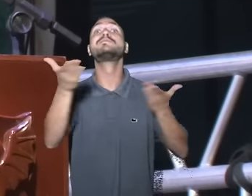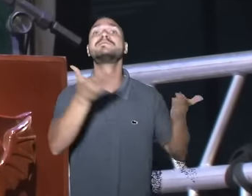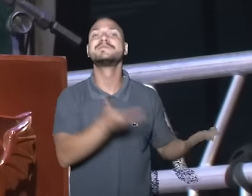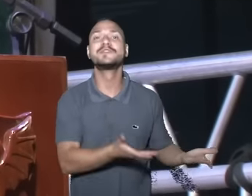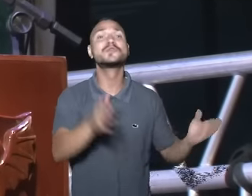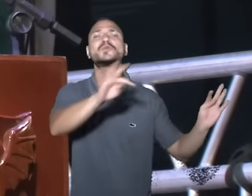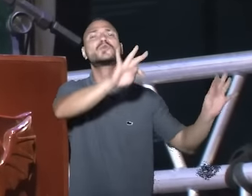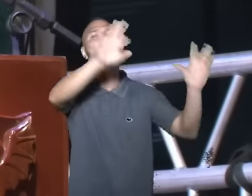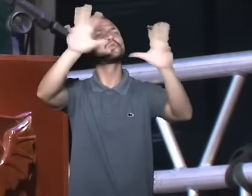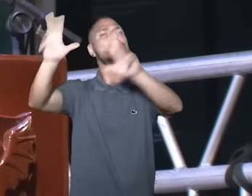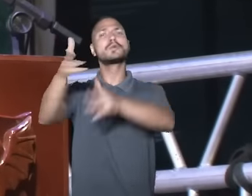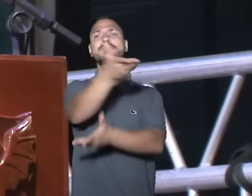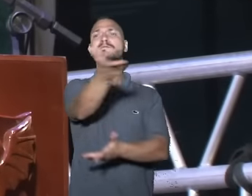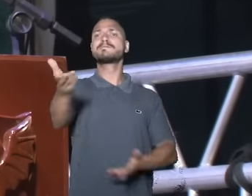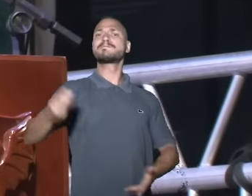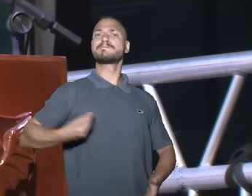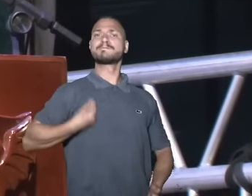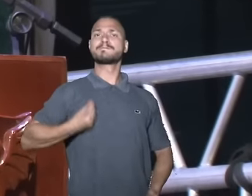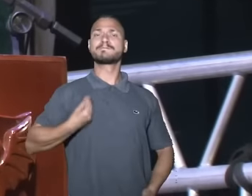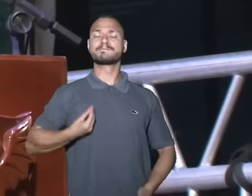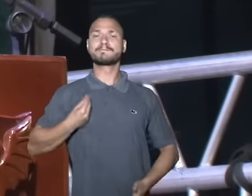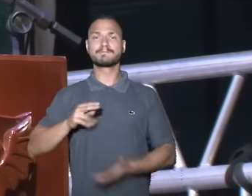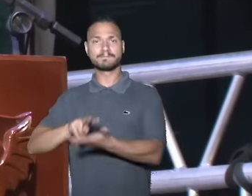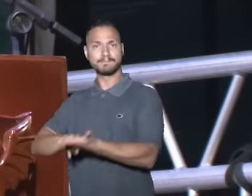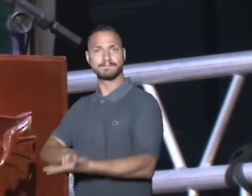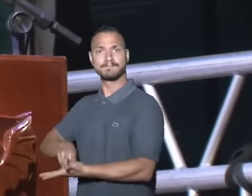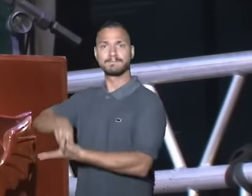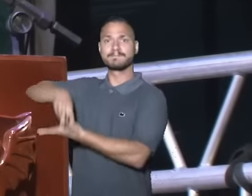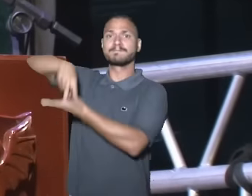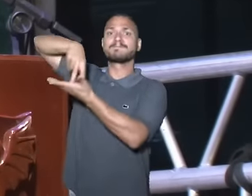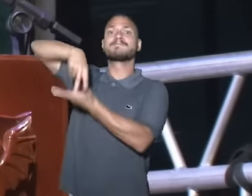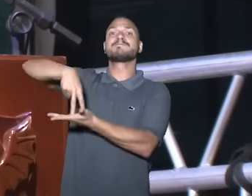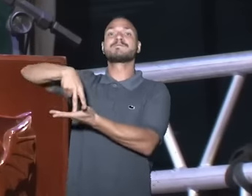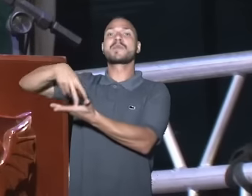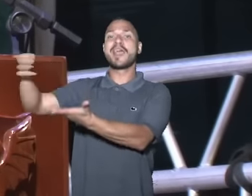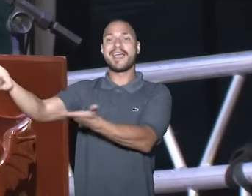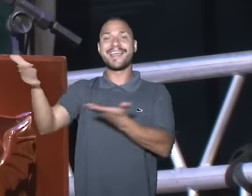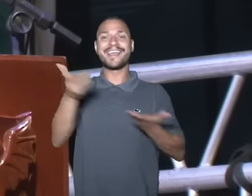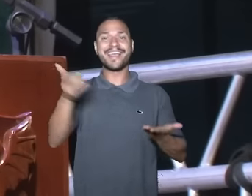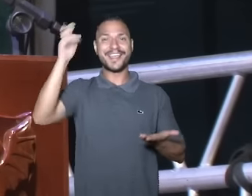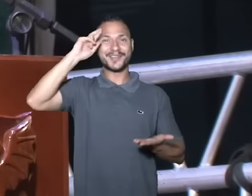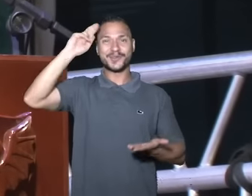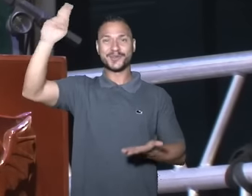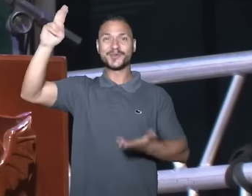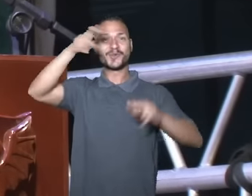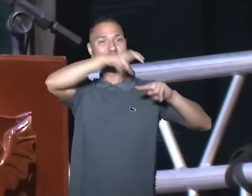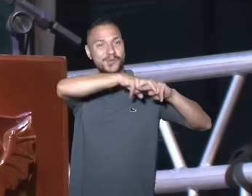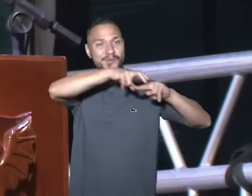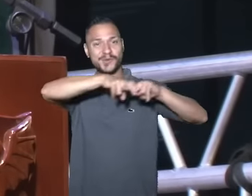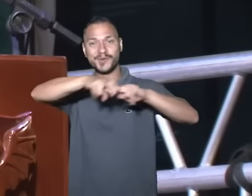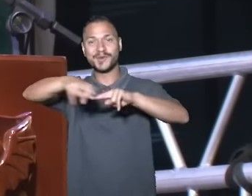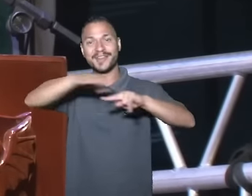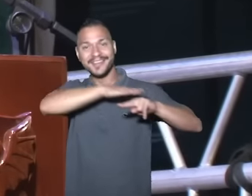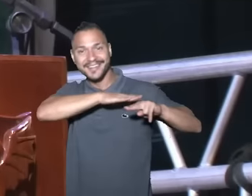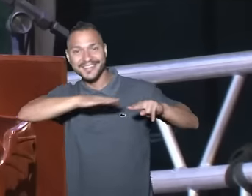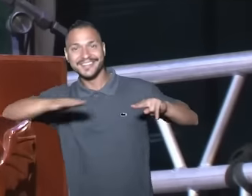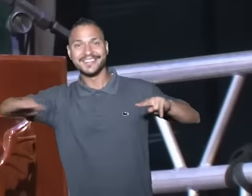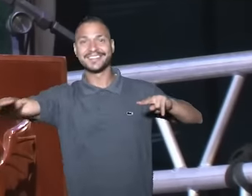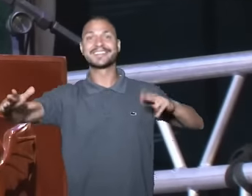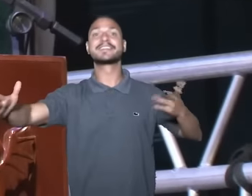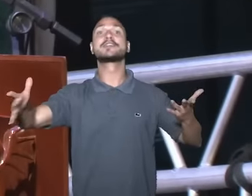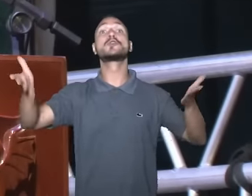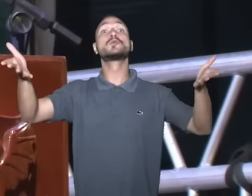Convidamos a todos os presentes para, de pé, recebermos as autoridades que irão compor a mesa diretora